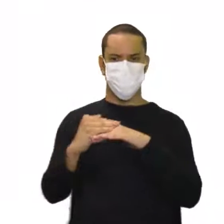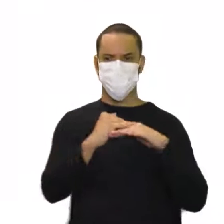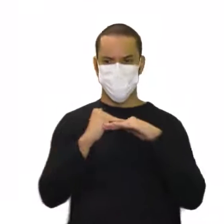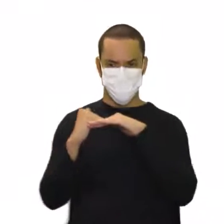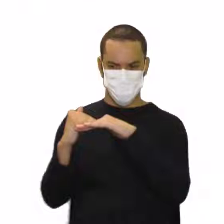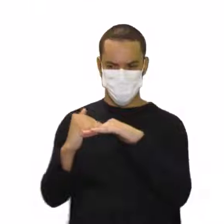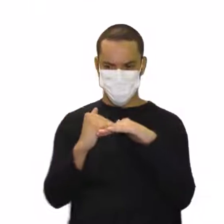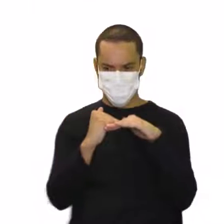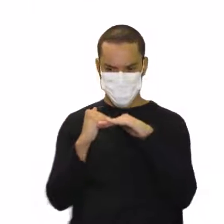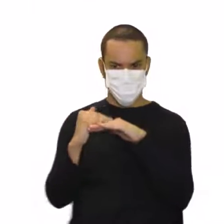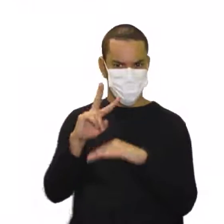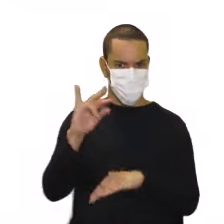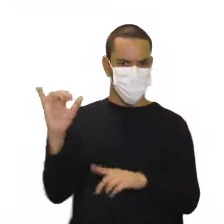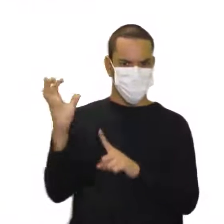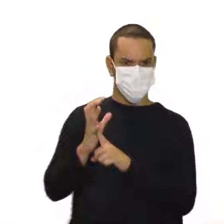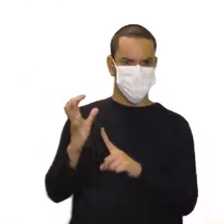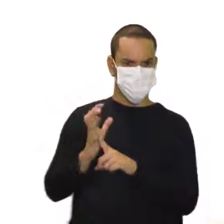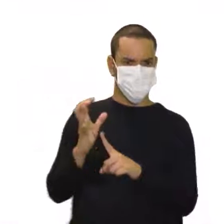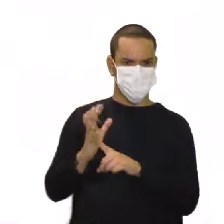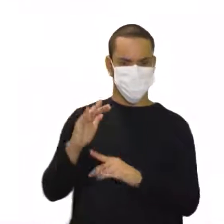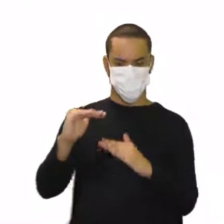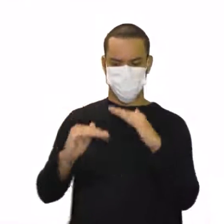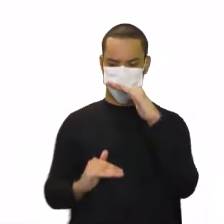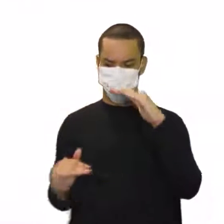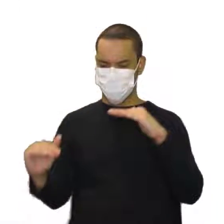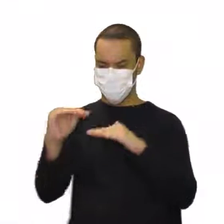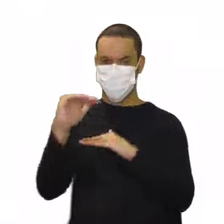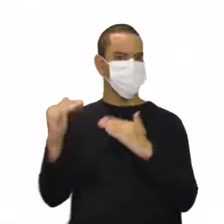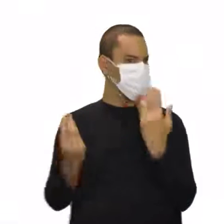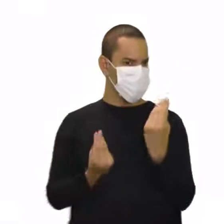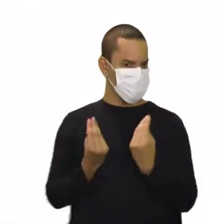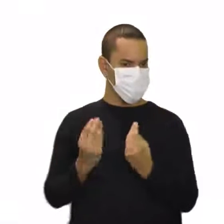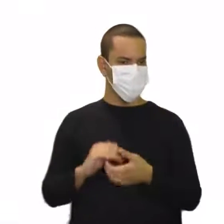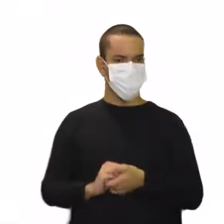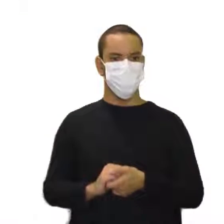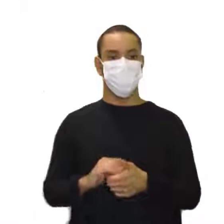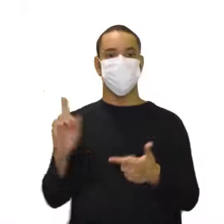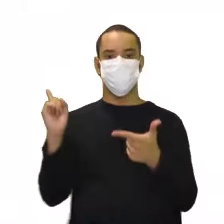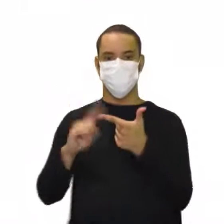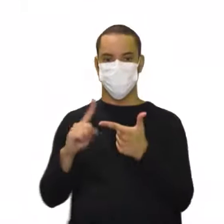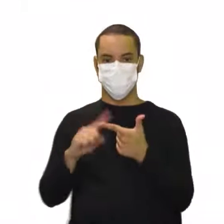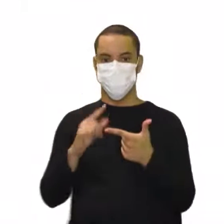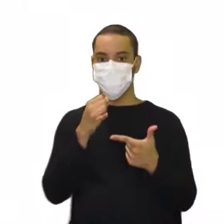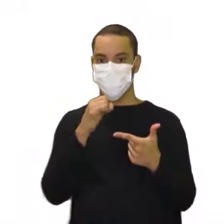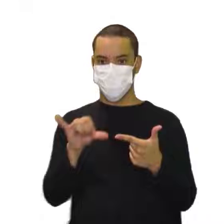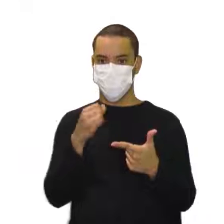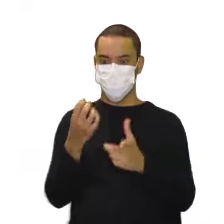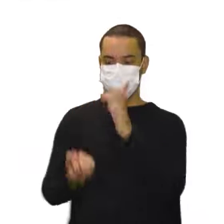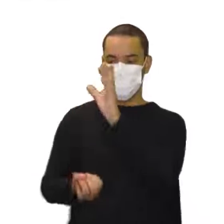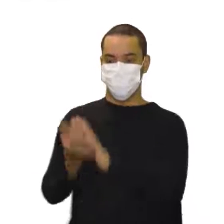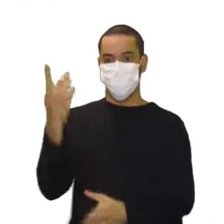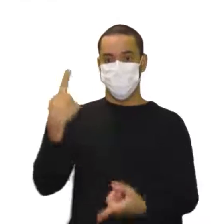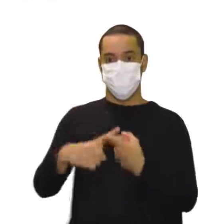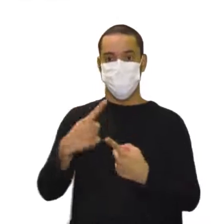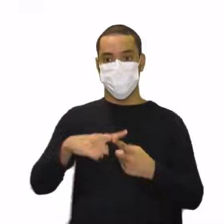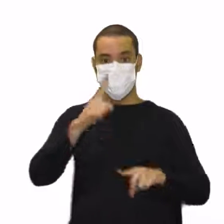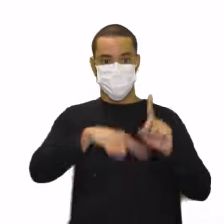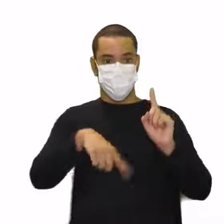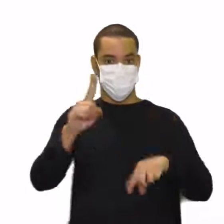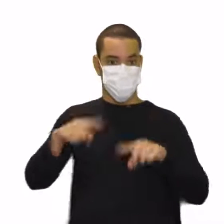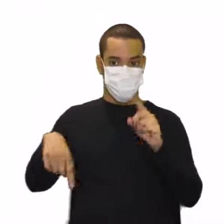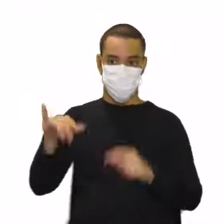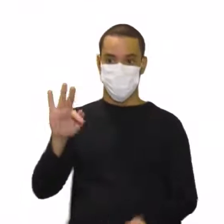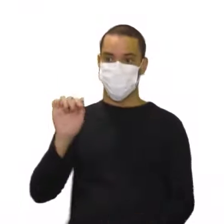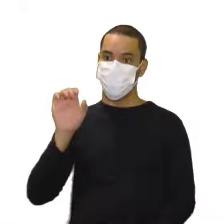uniforme? Será que vai influenciar ele estar embaixo ou em cima? 2. A corrente elétrica aparece porque varia o fluxo magnético